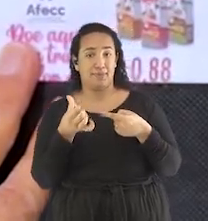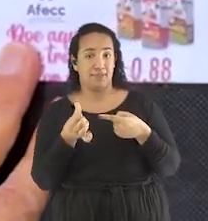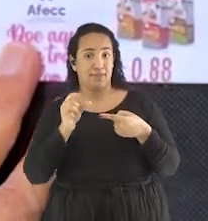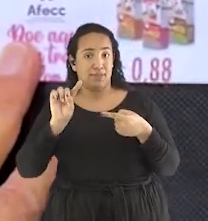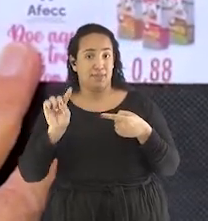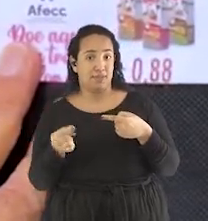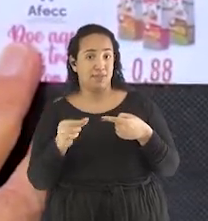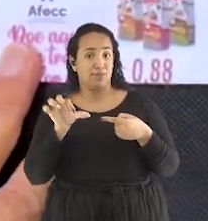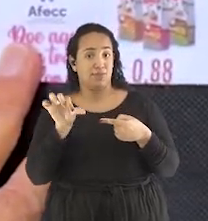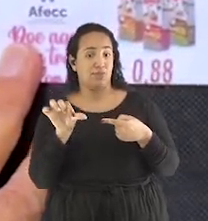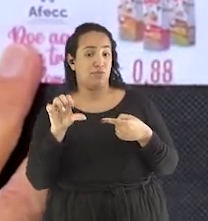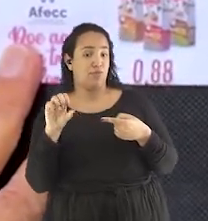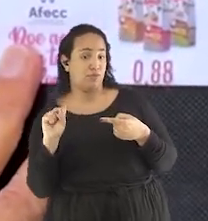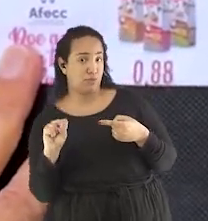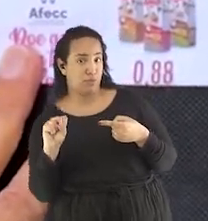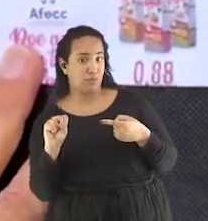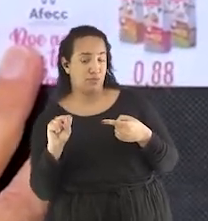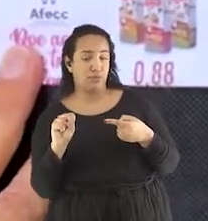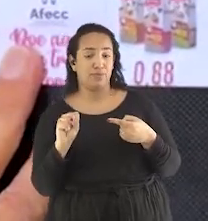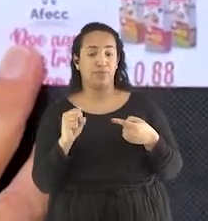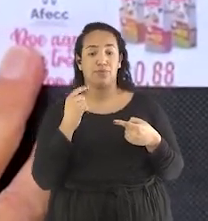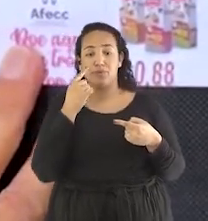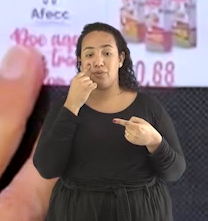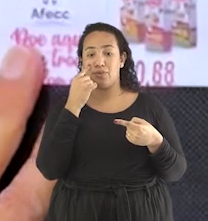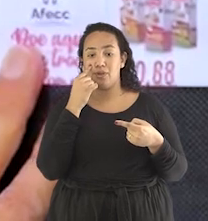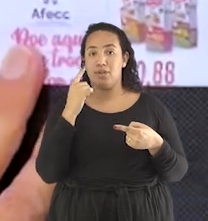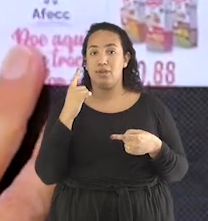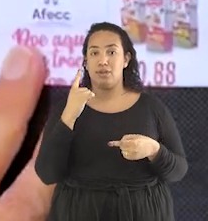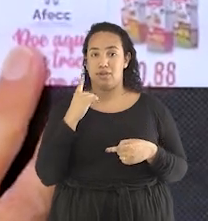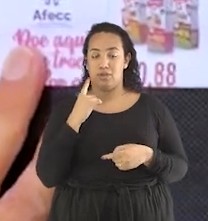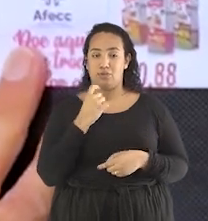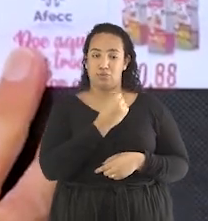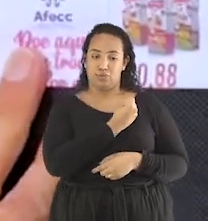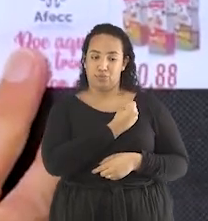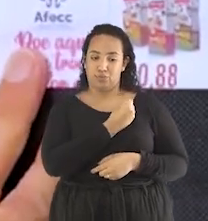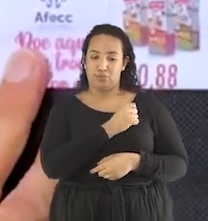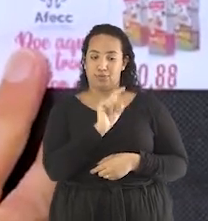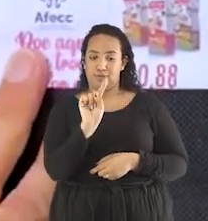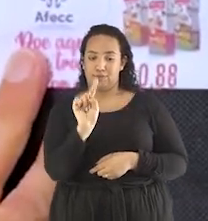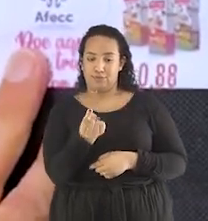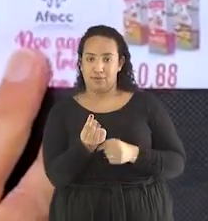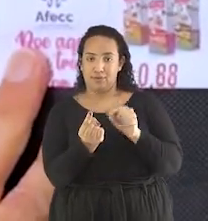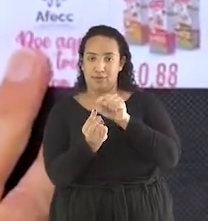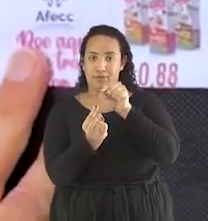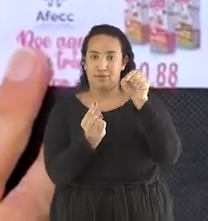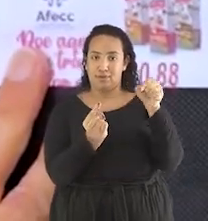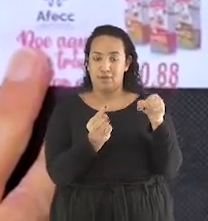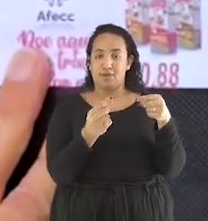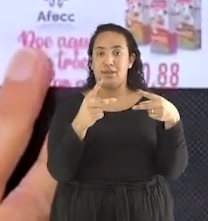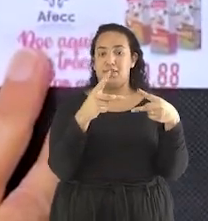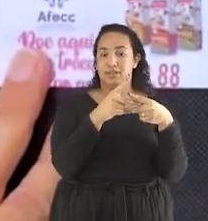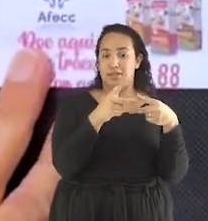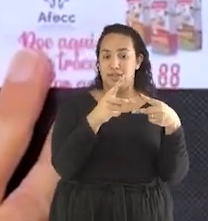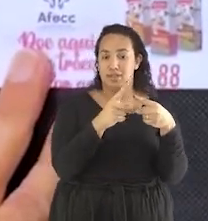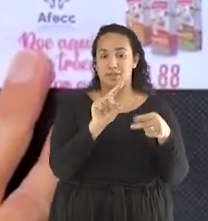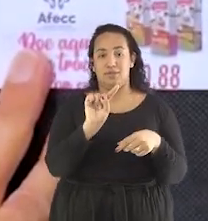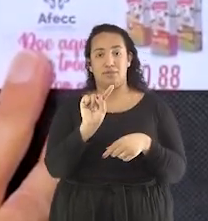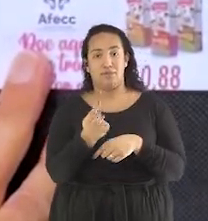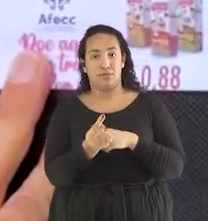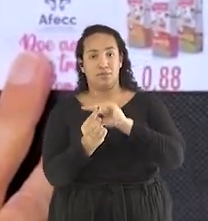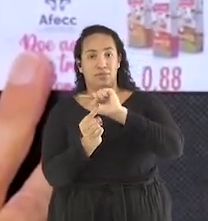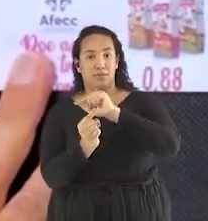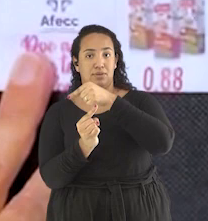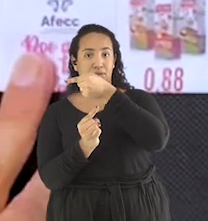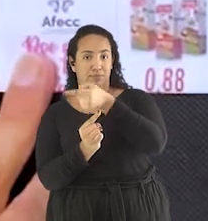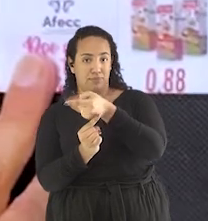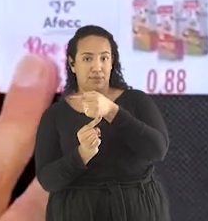por R$ 6,98. Observamos que tem uma parte inteira antes da vírgula e uma parte decimal depois da